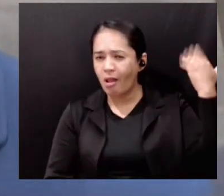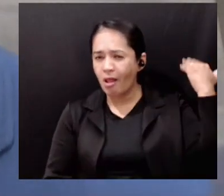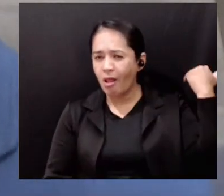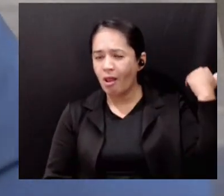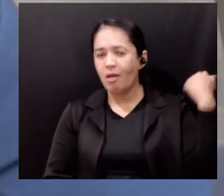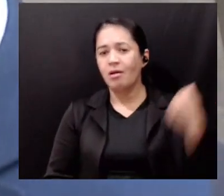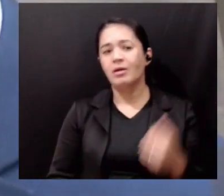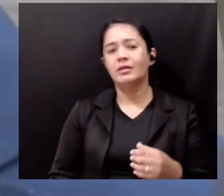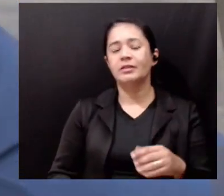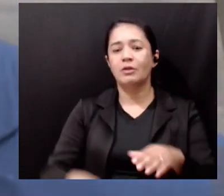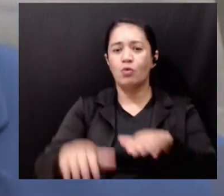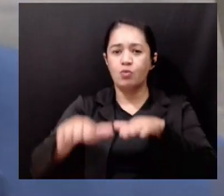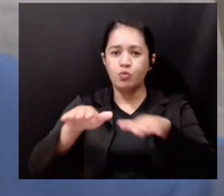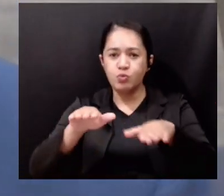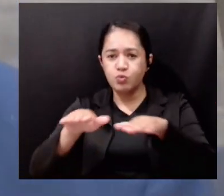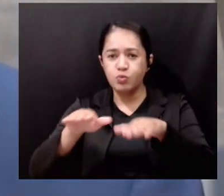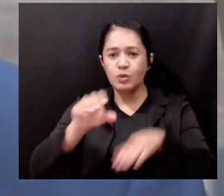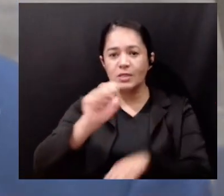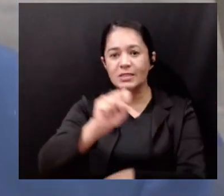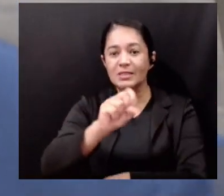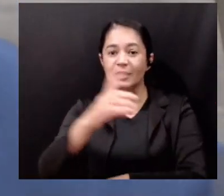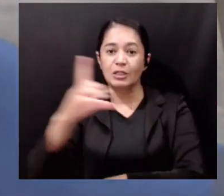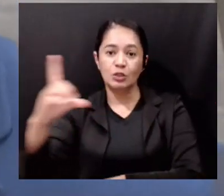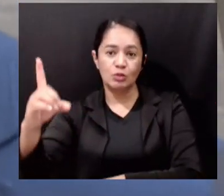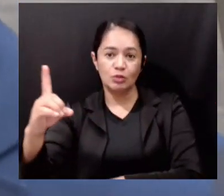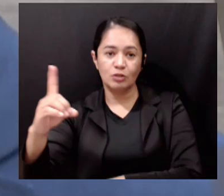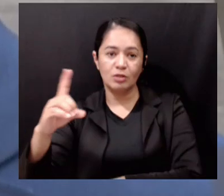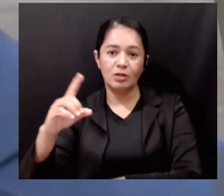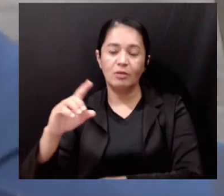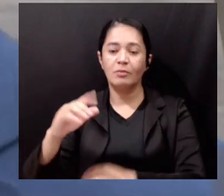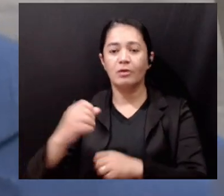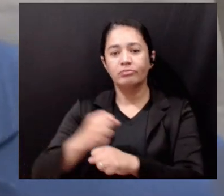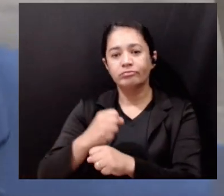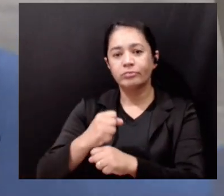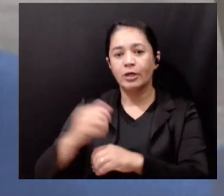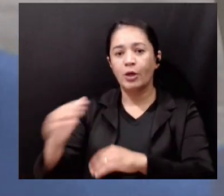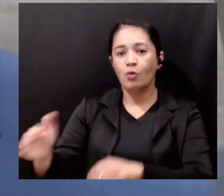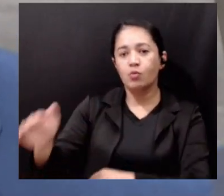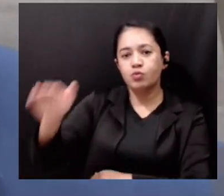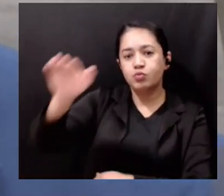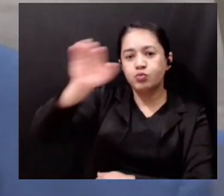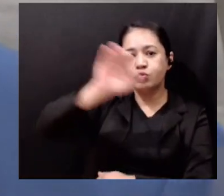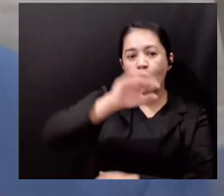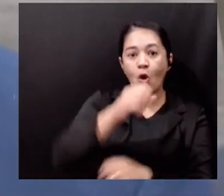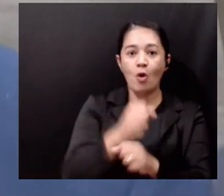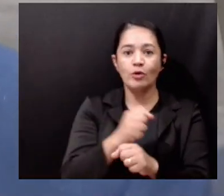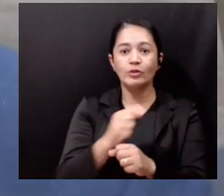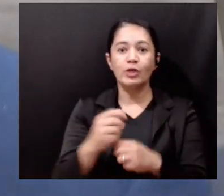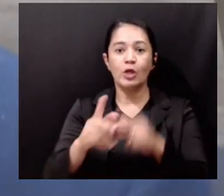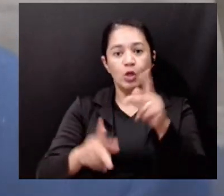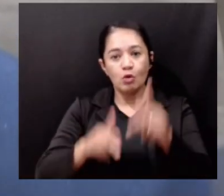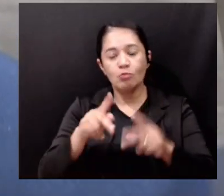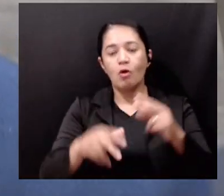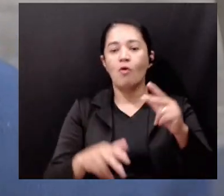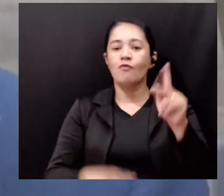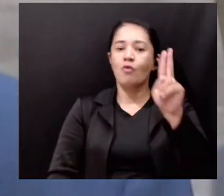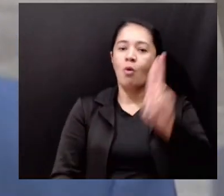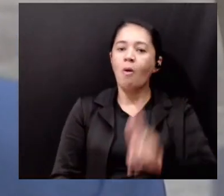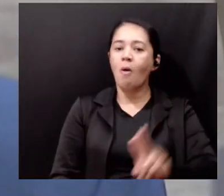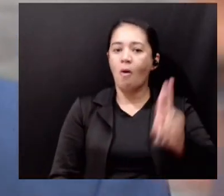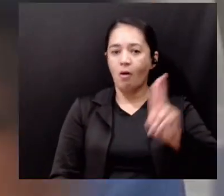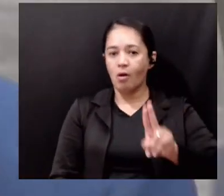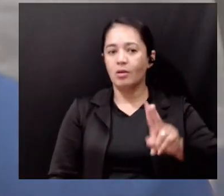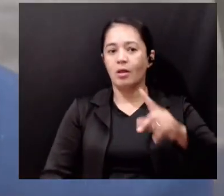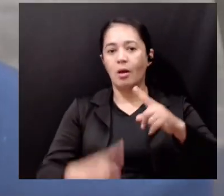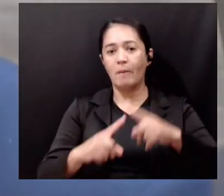criadas as passarelas depois da construção da rodovia. E a população está utilizando, então existe um risco grave ali para aquela